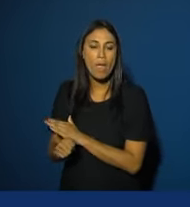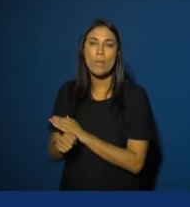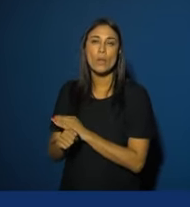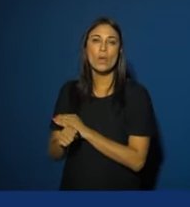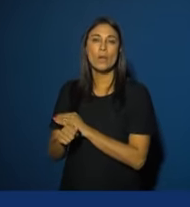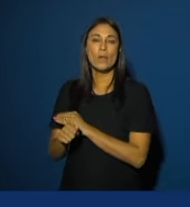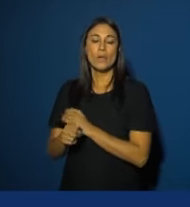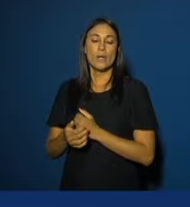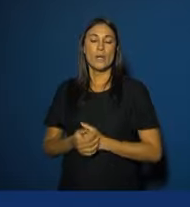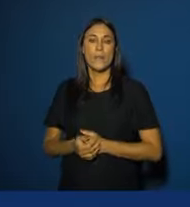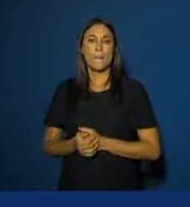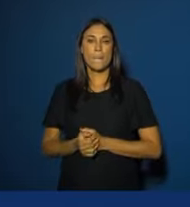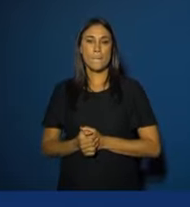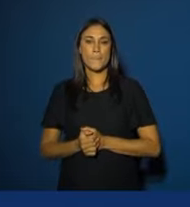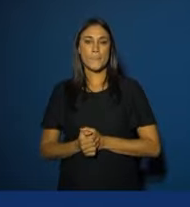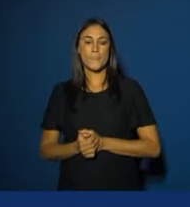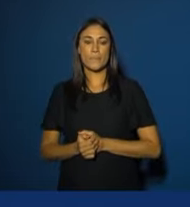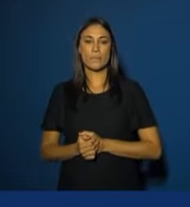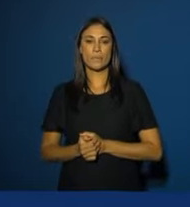irão